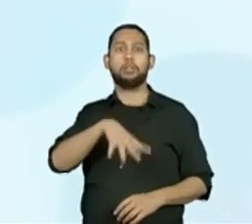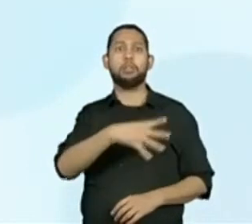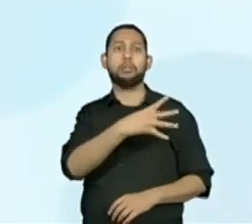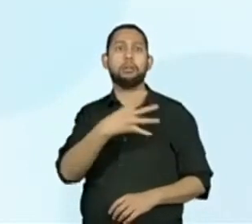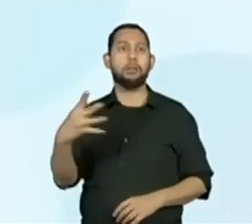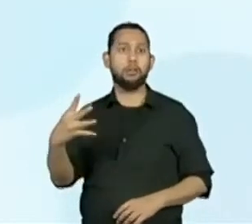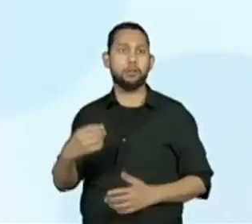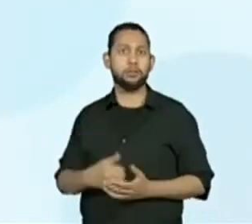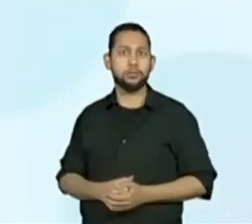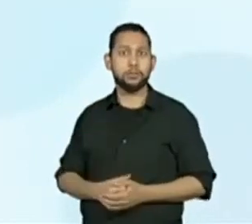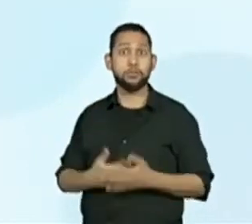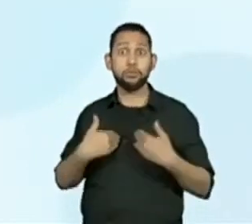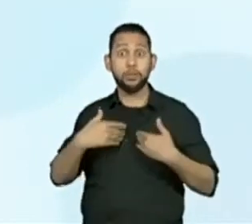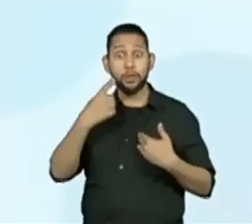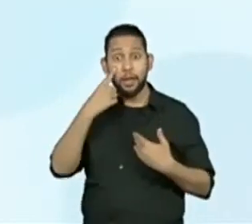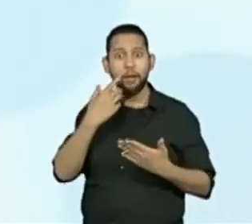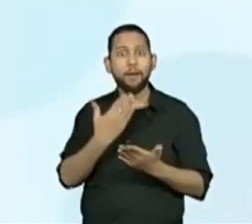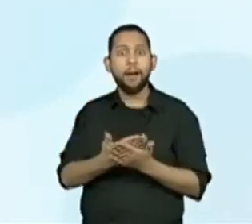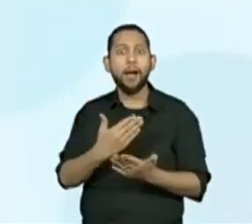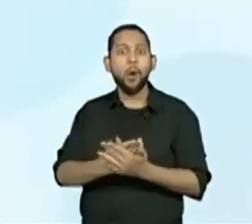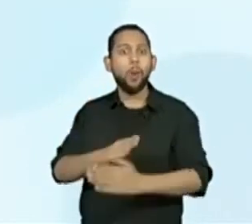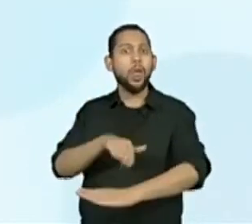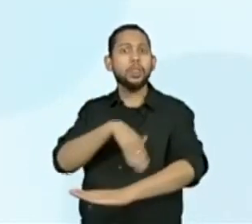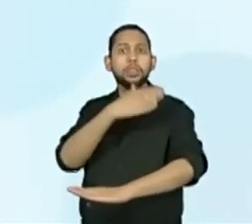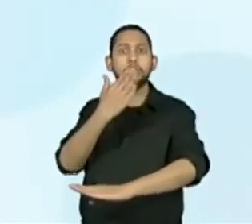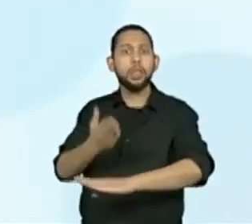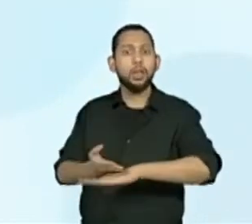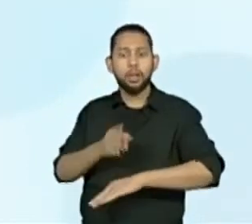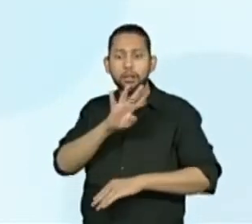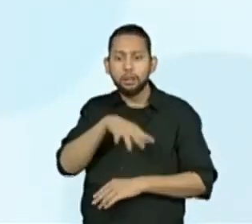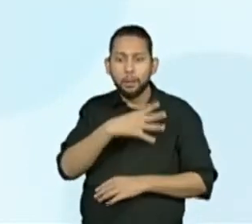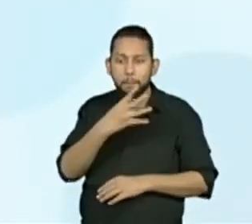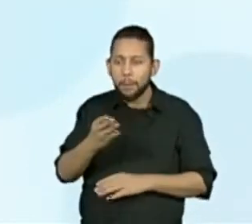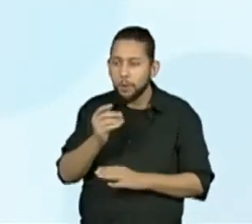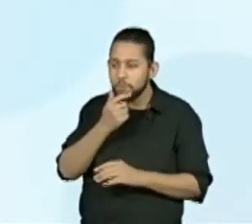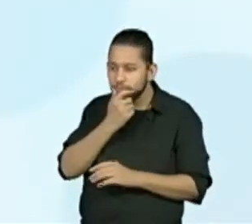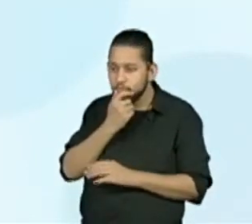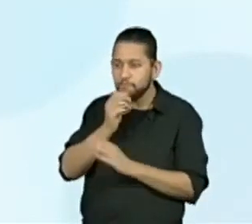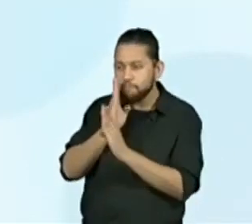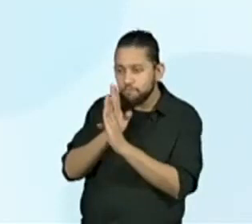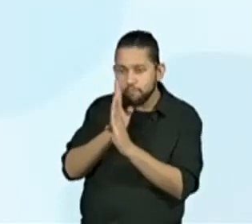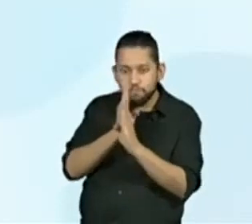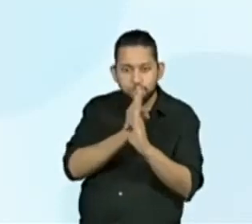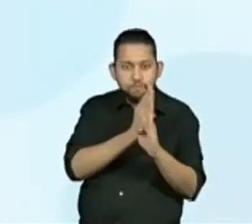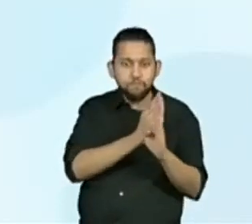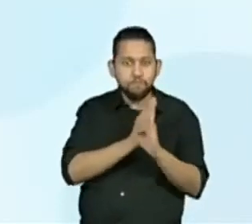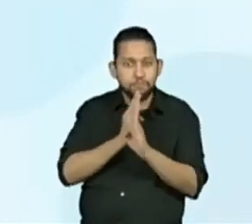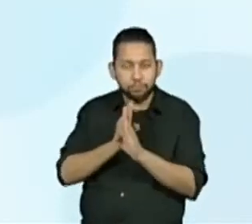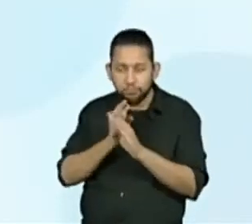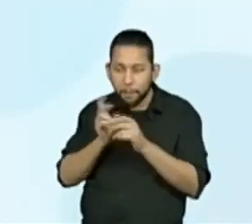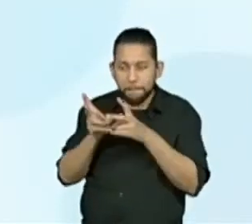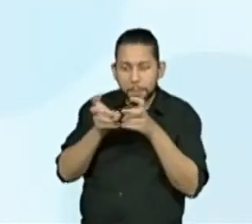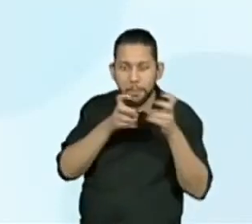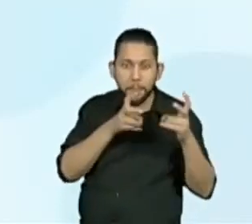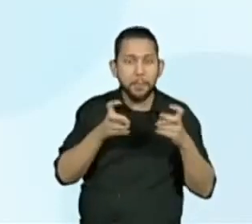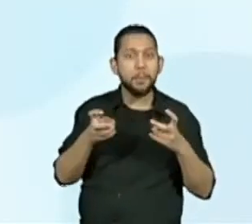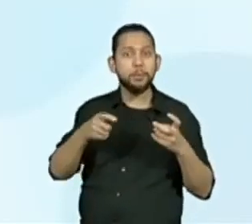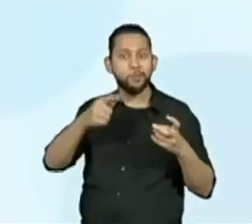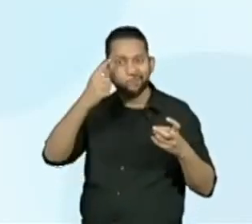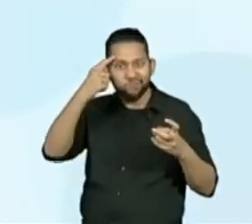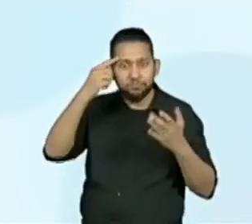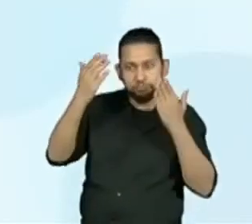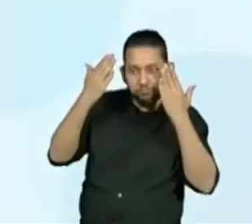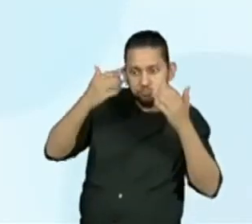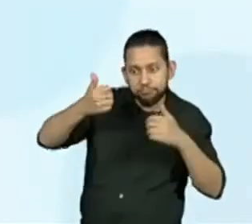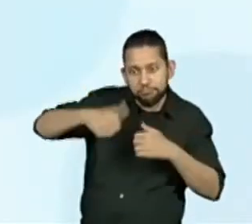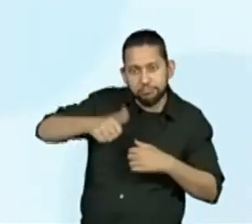a gente ficou a aula inteira presa a presos aqui juntos